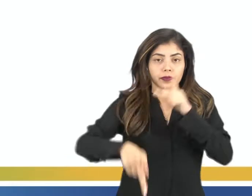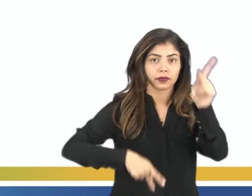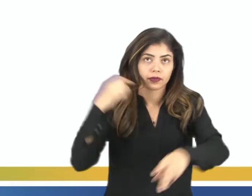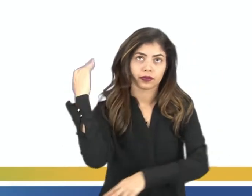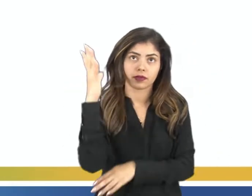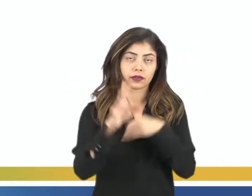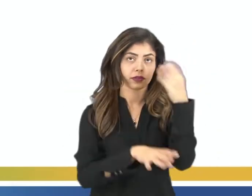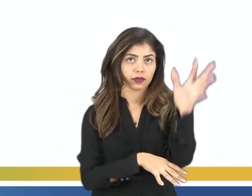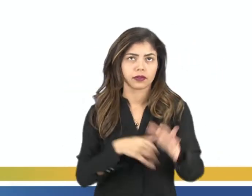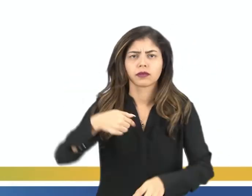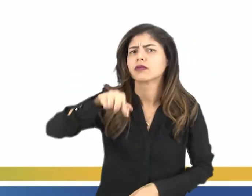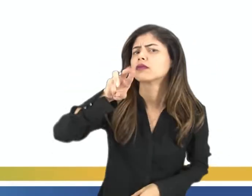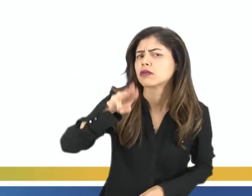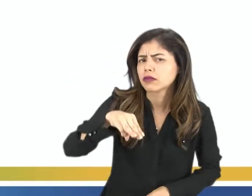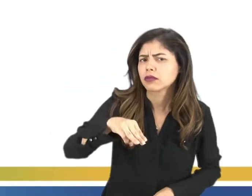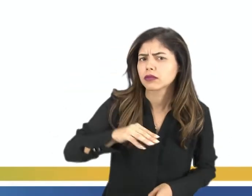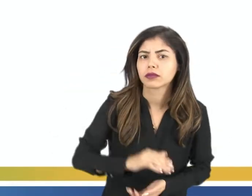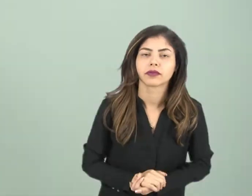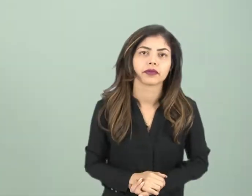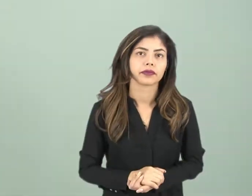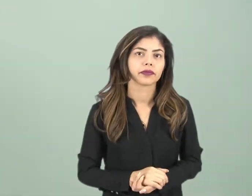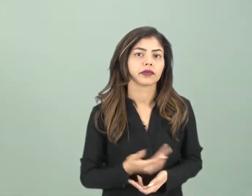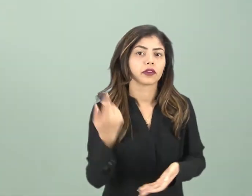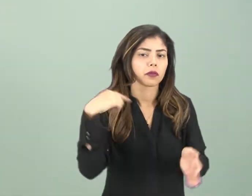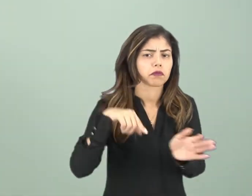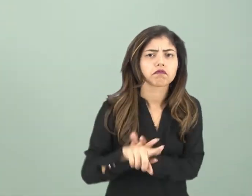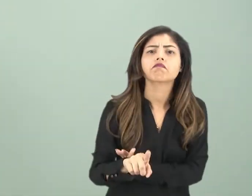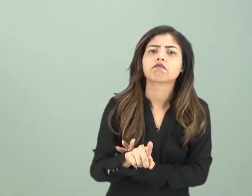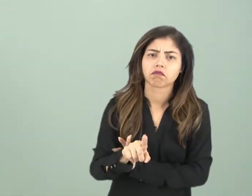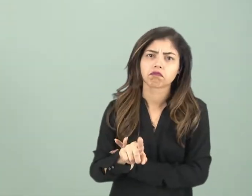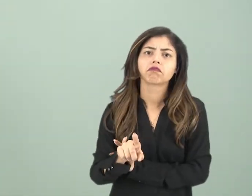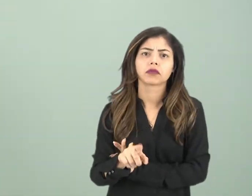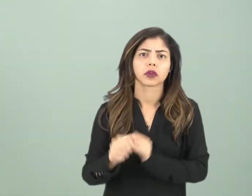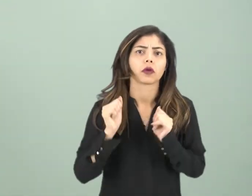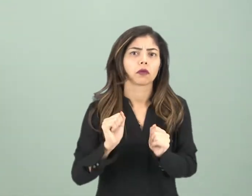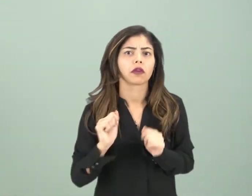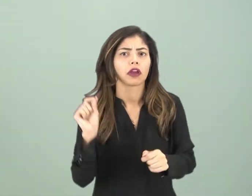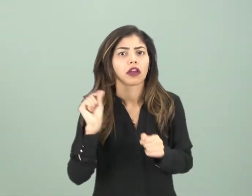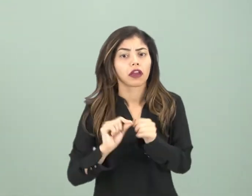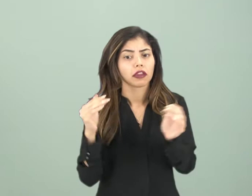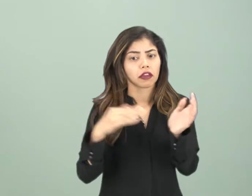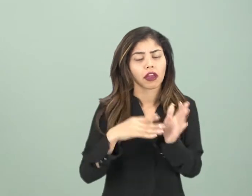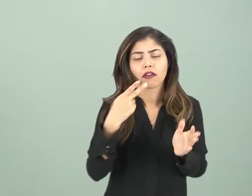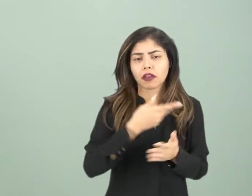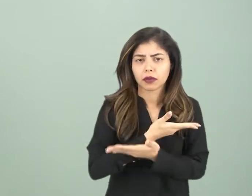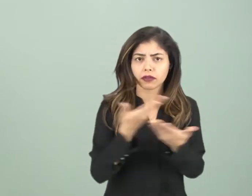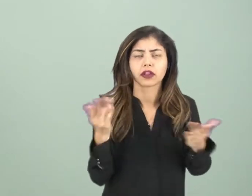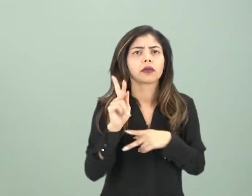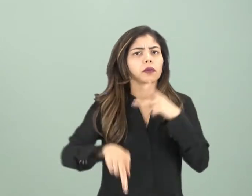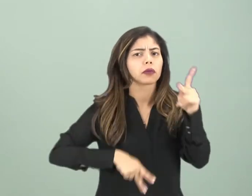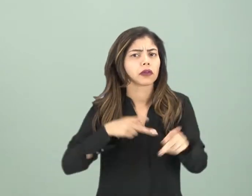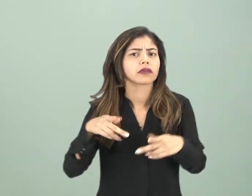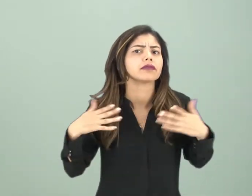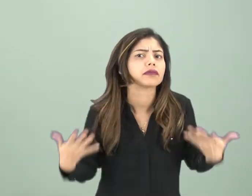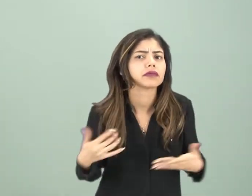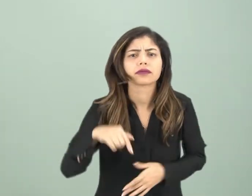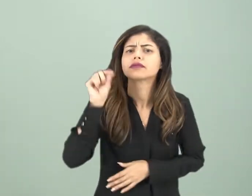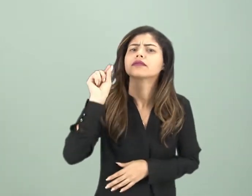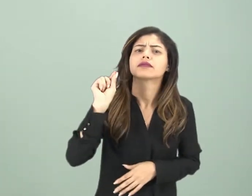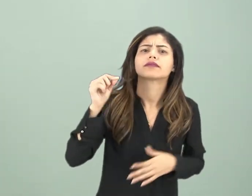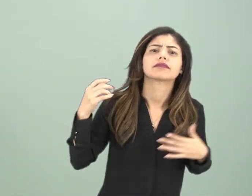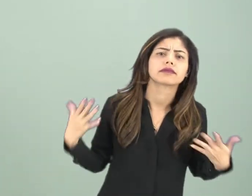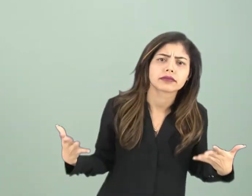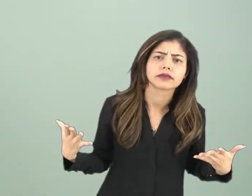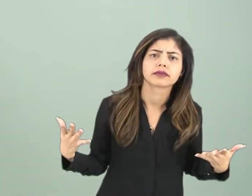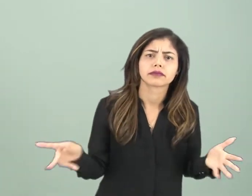da floresta. Quem são? Né? É uma pergunta que eu posso até já falar para vocês. Povo da floresta. Quem você acha que são